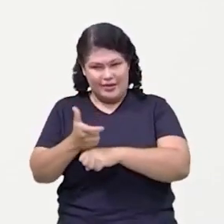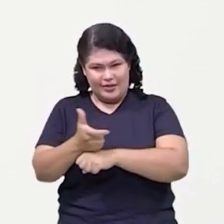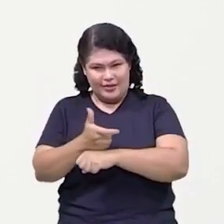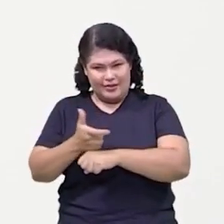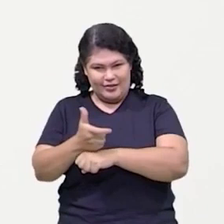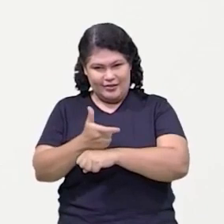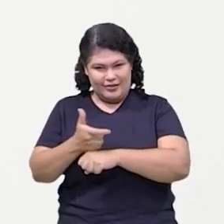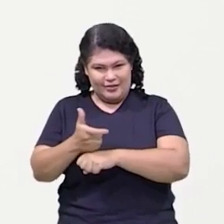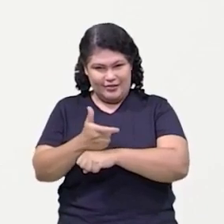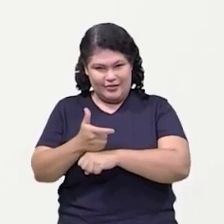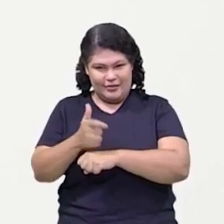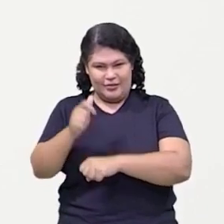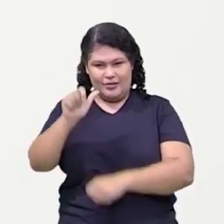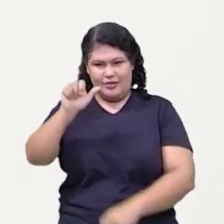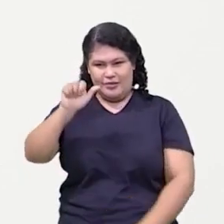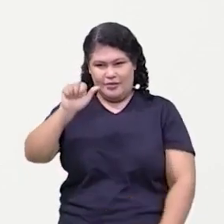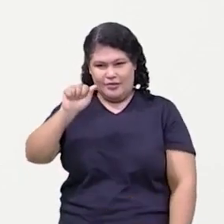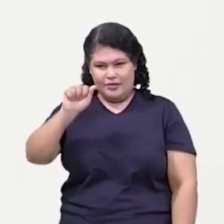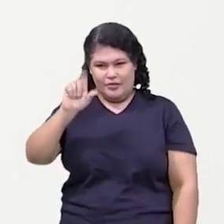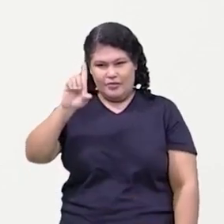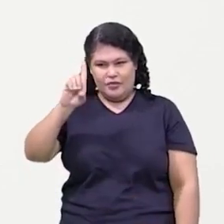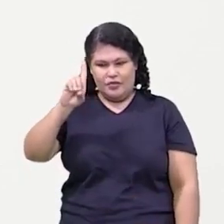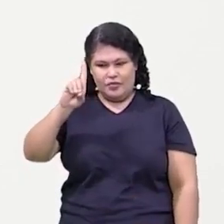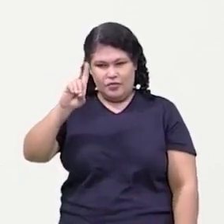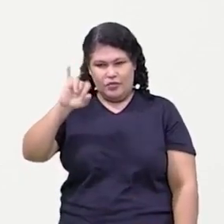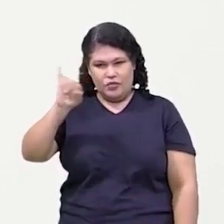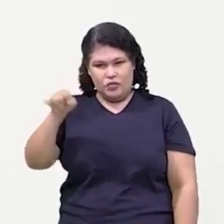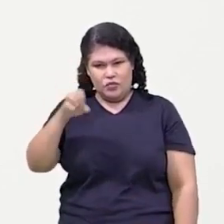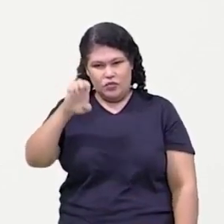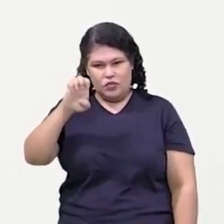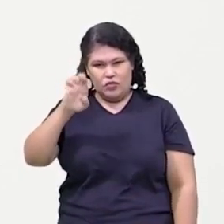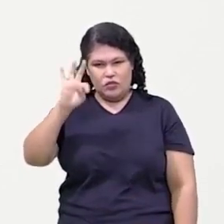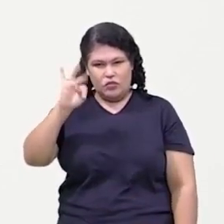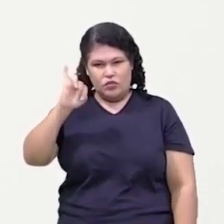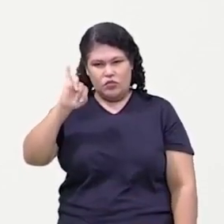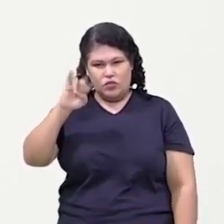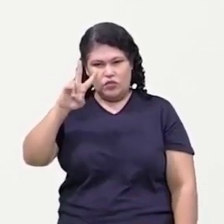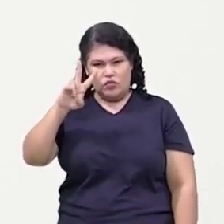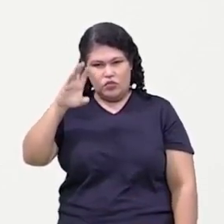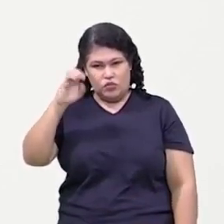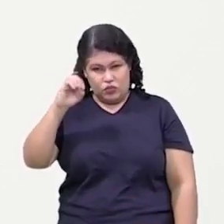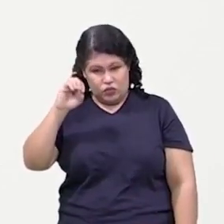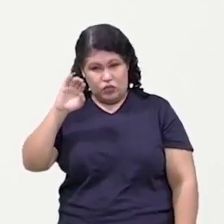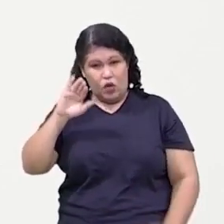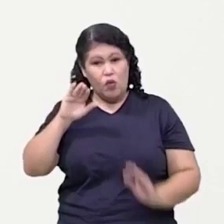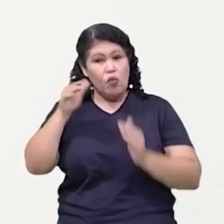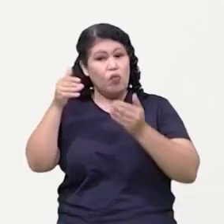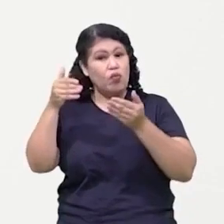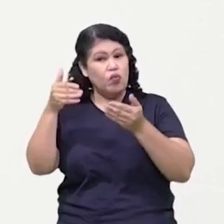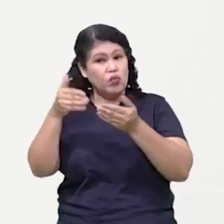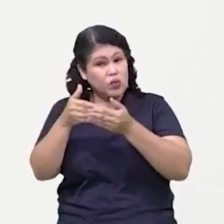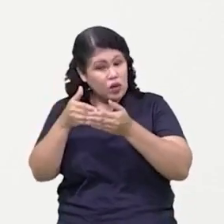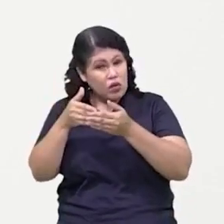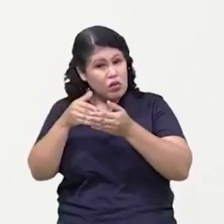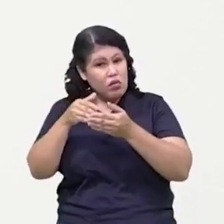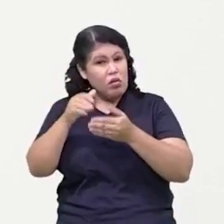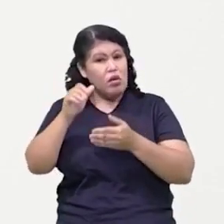me dizendo que é o quê? Que todas elas são adjetivo. Ela tem função de adjetivo.